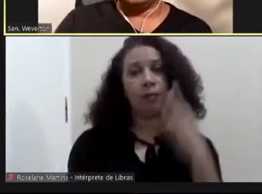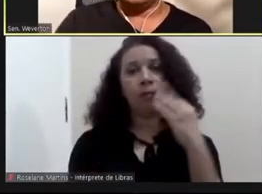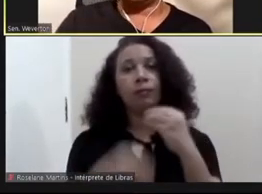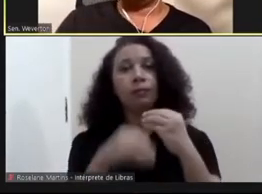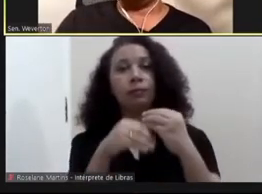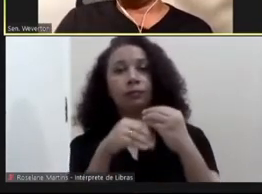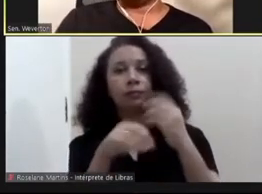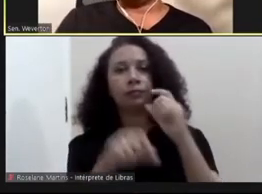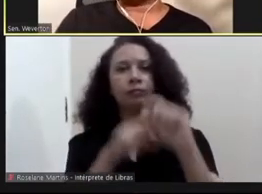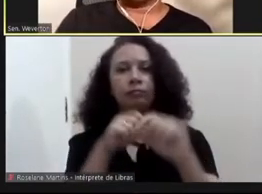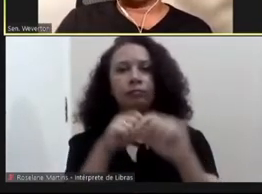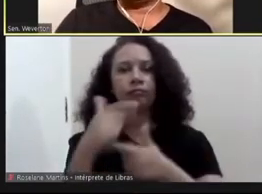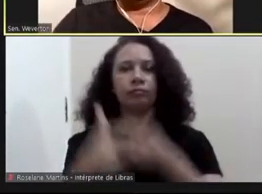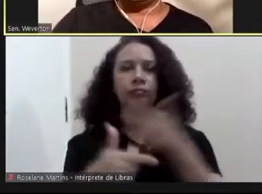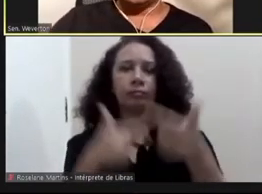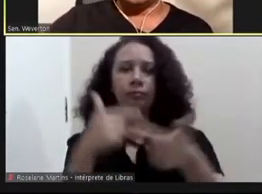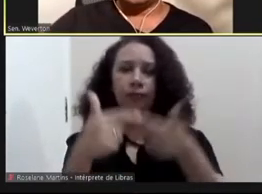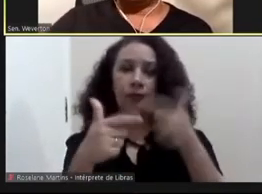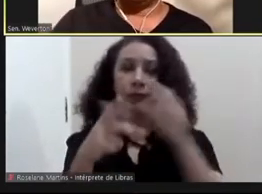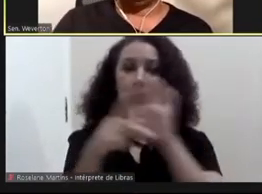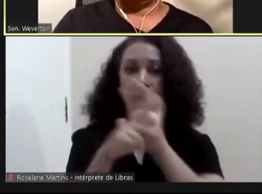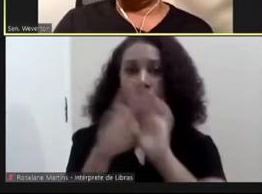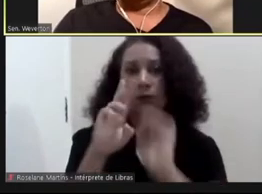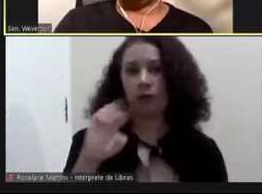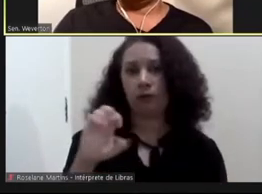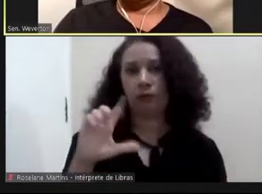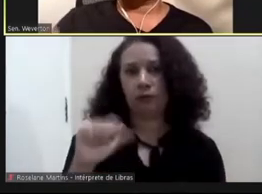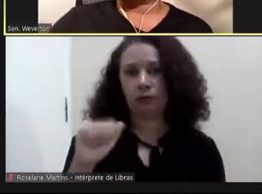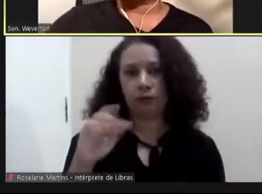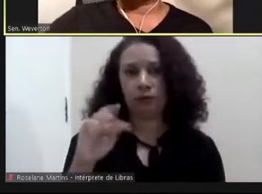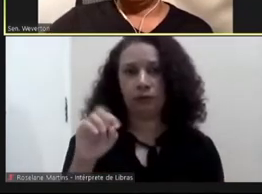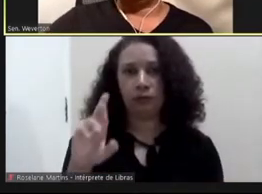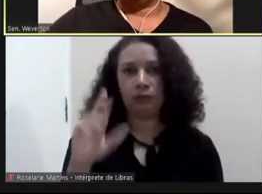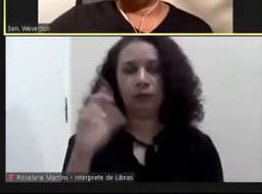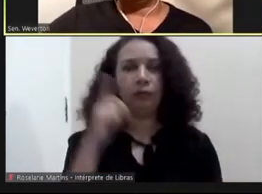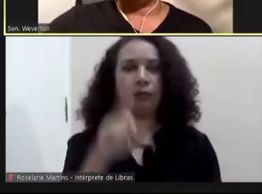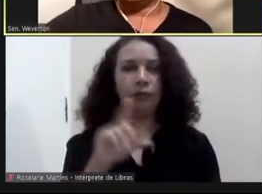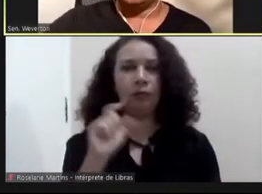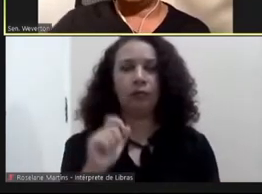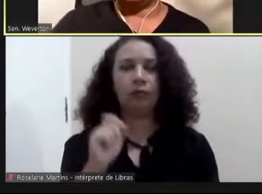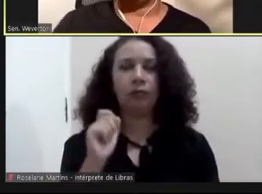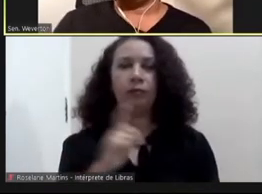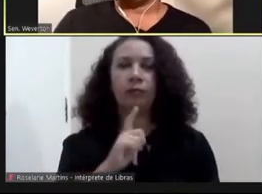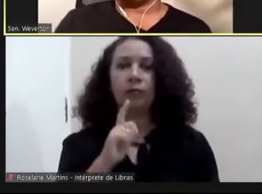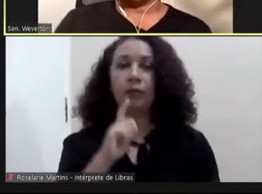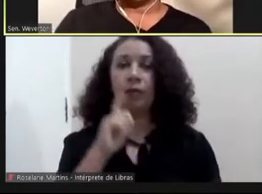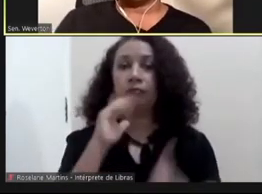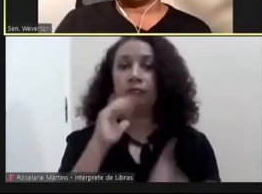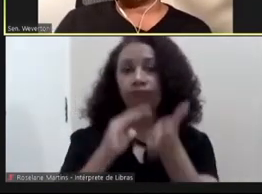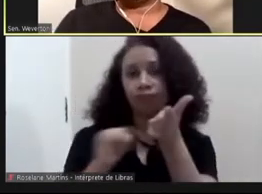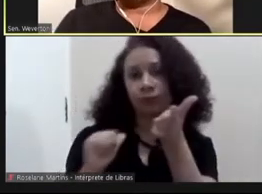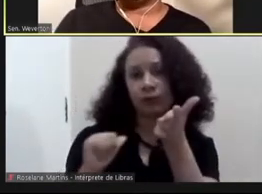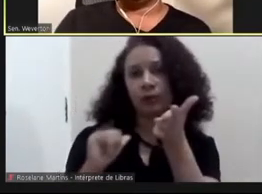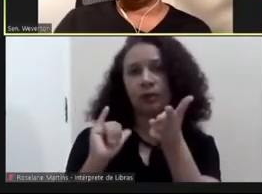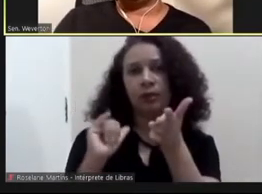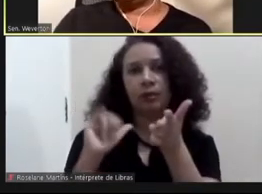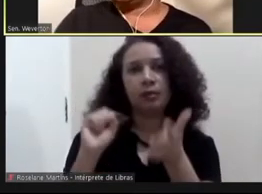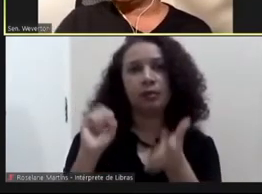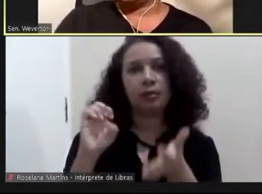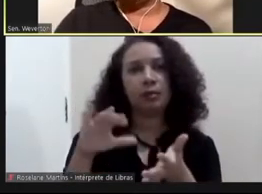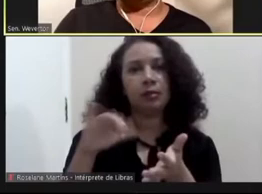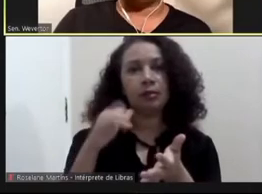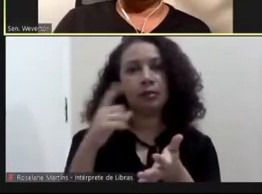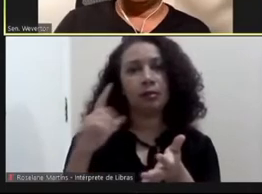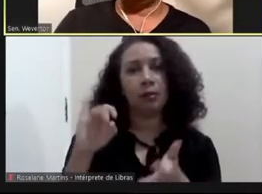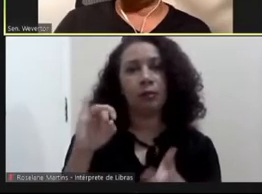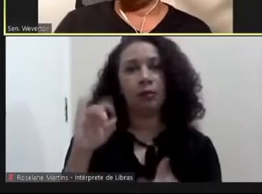lutando junto ao nosso relator para que ele acate a isenção do imposto de renda dessa categoria, que a